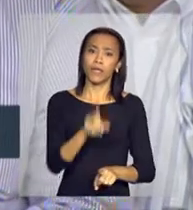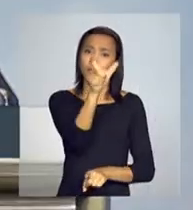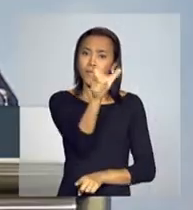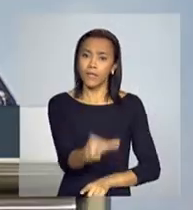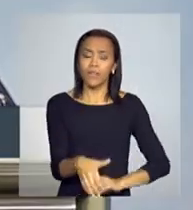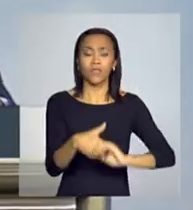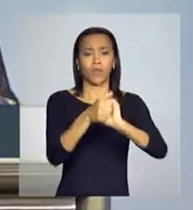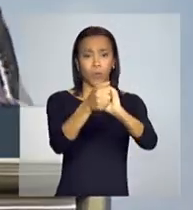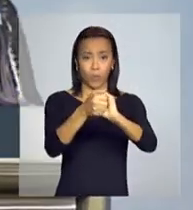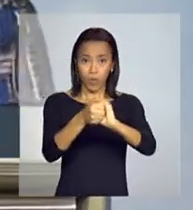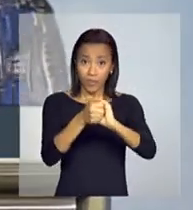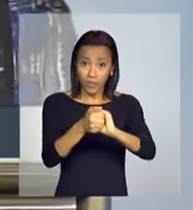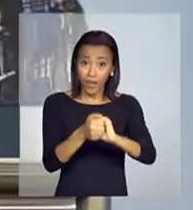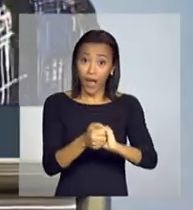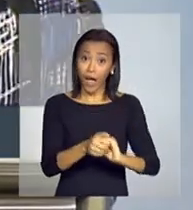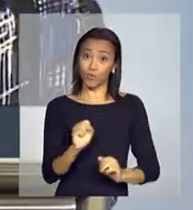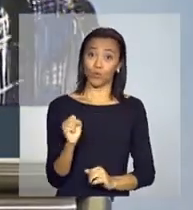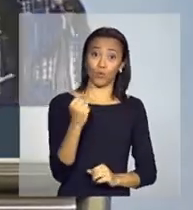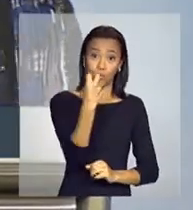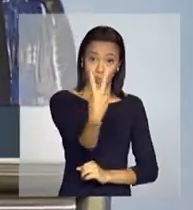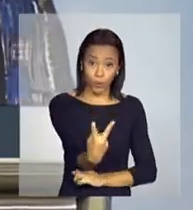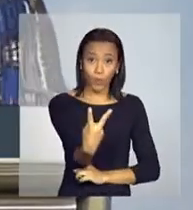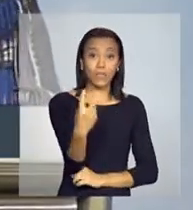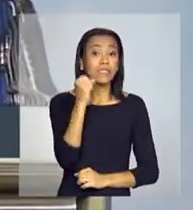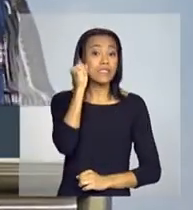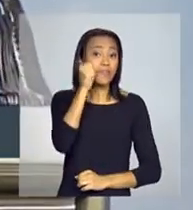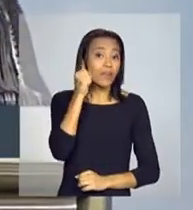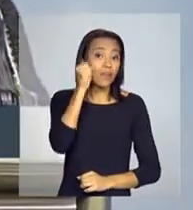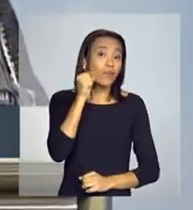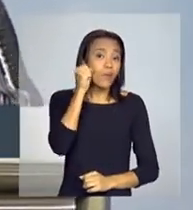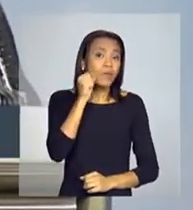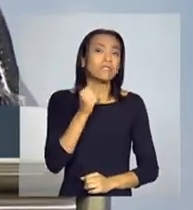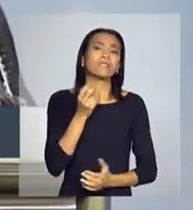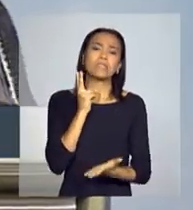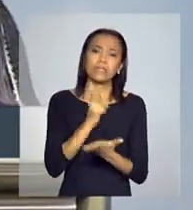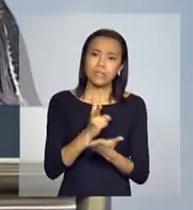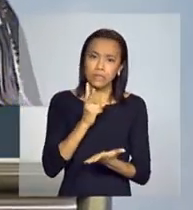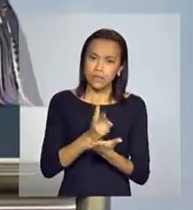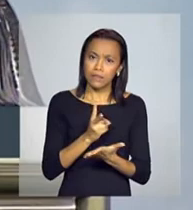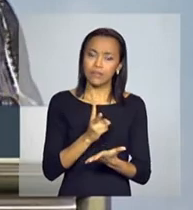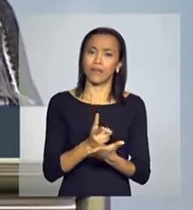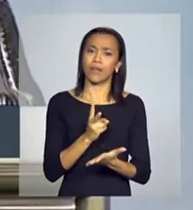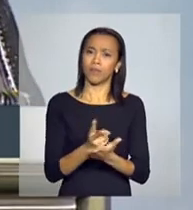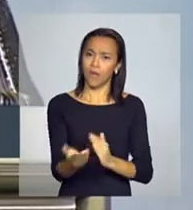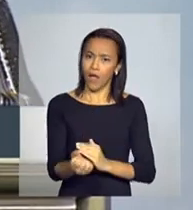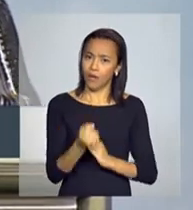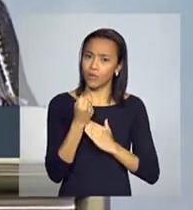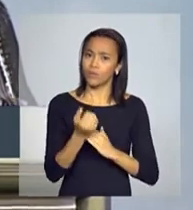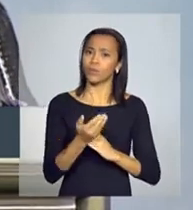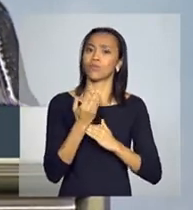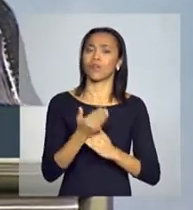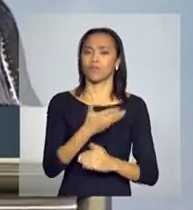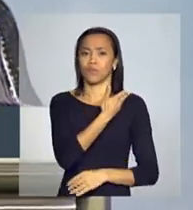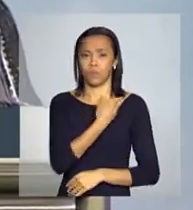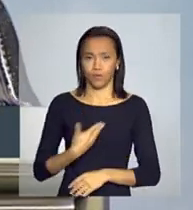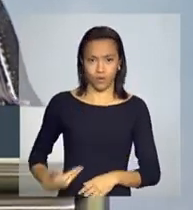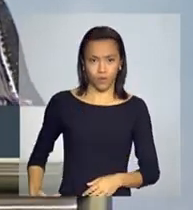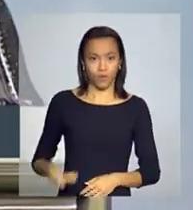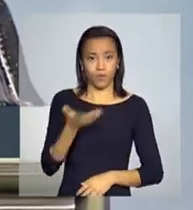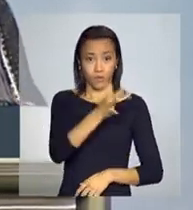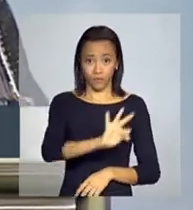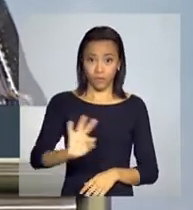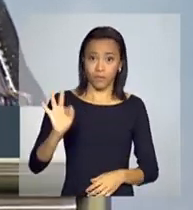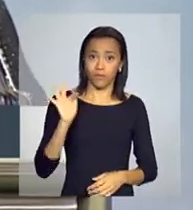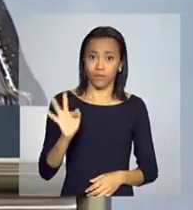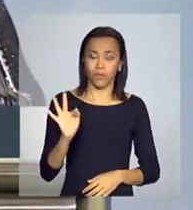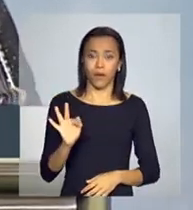cumprimento aos dois senadores que têm sistematicamente ajudado o governo federal